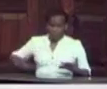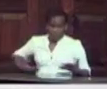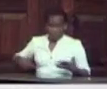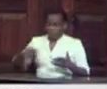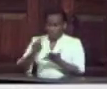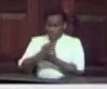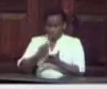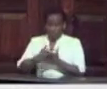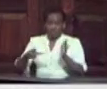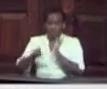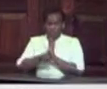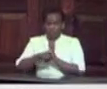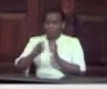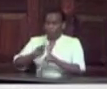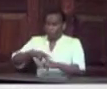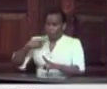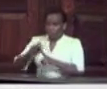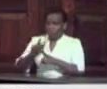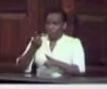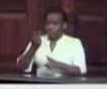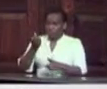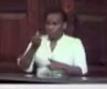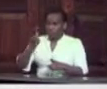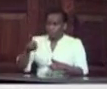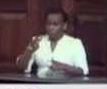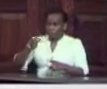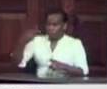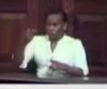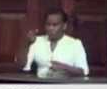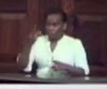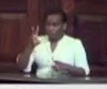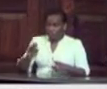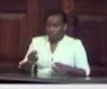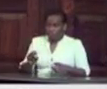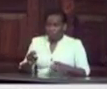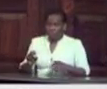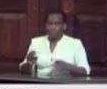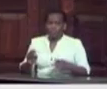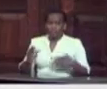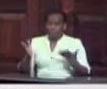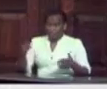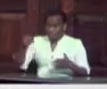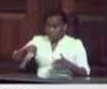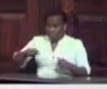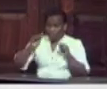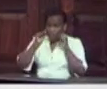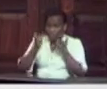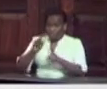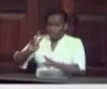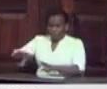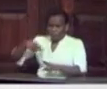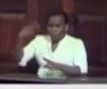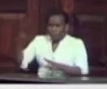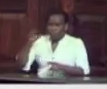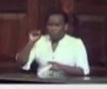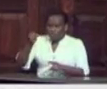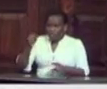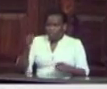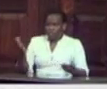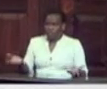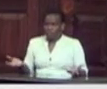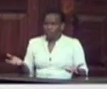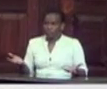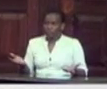ilegal quando ele aumentou de R$ 6,50 para R$ 7,50 e esta casa aumenta para R$